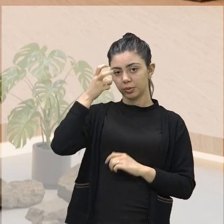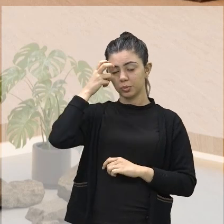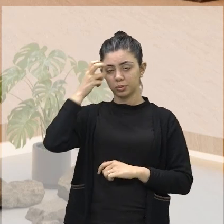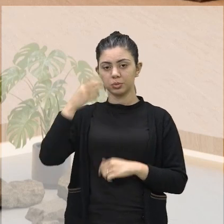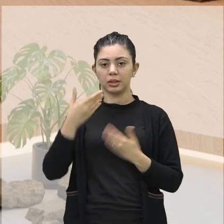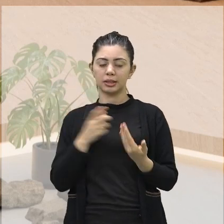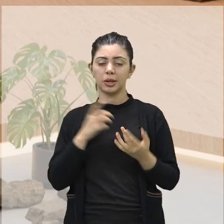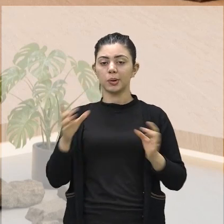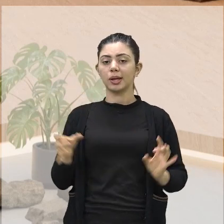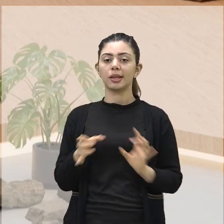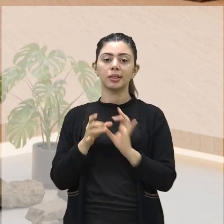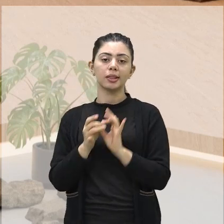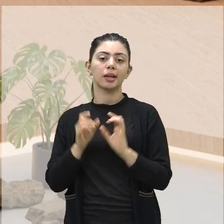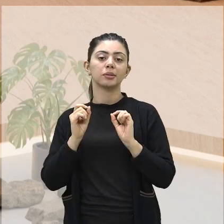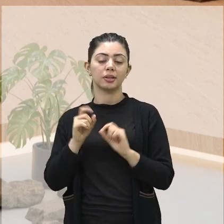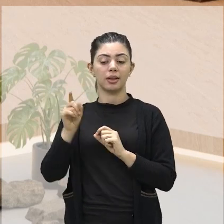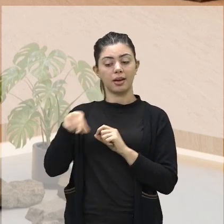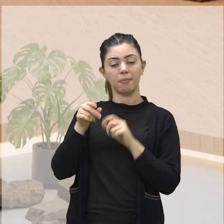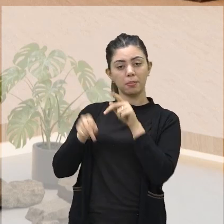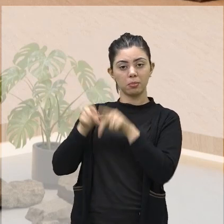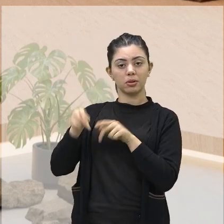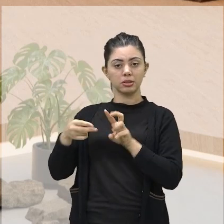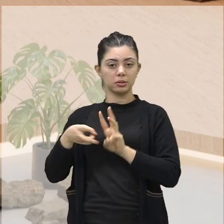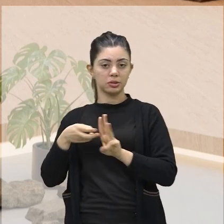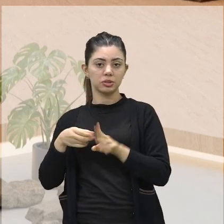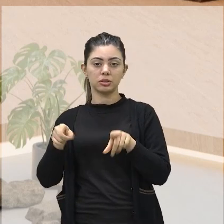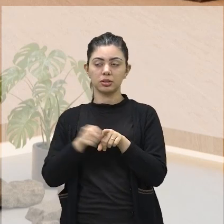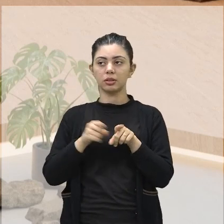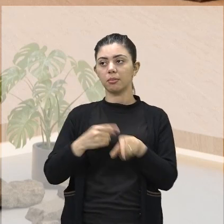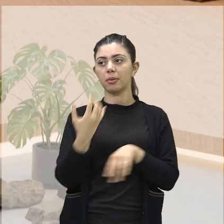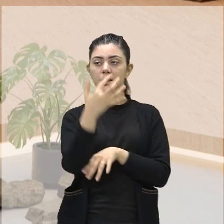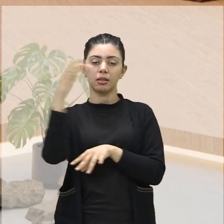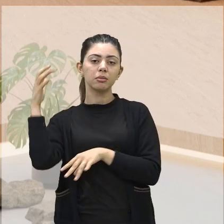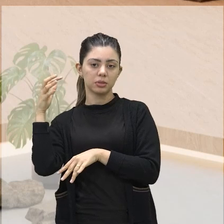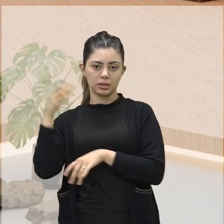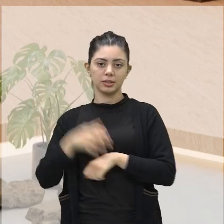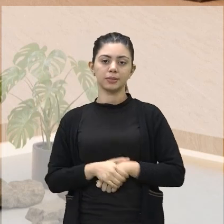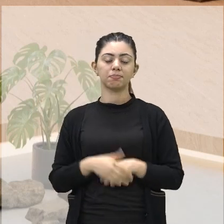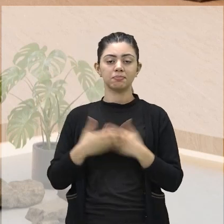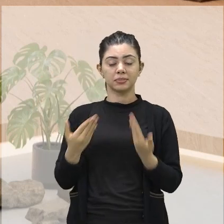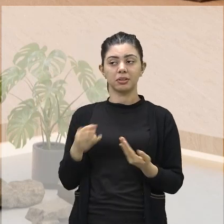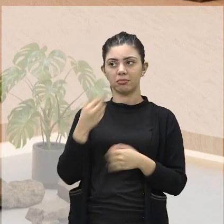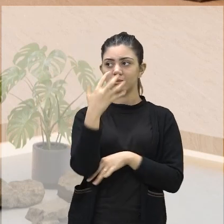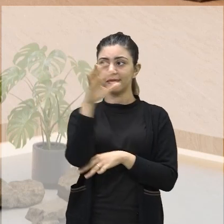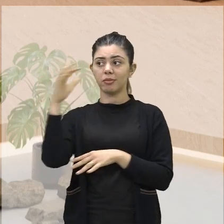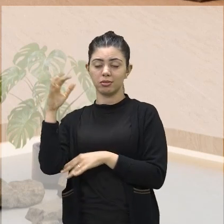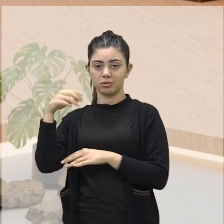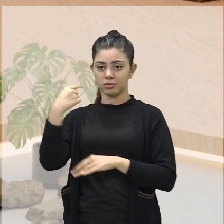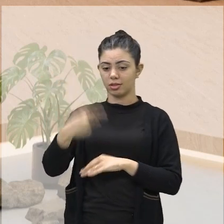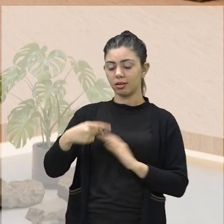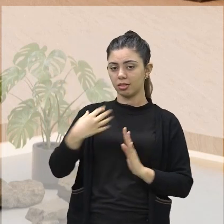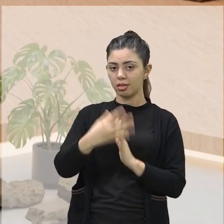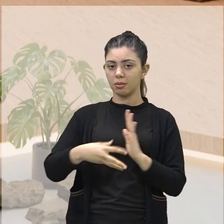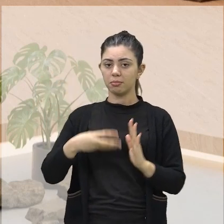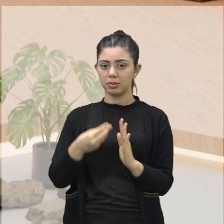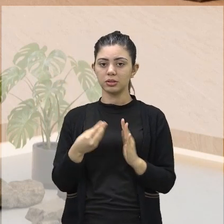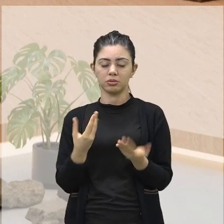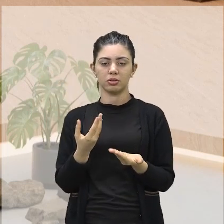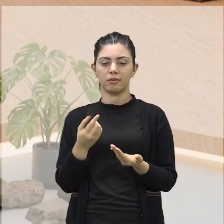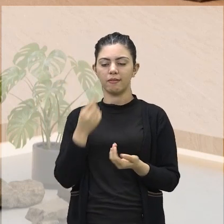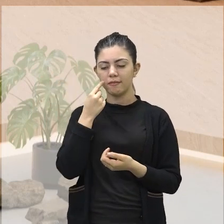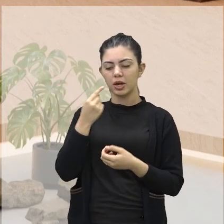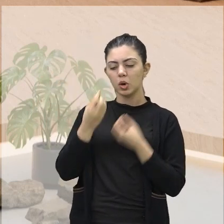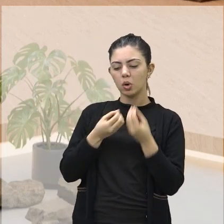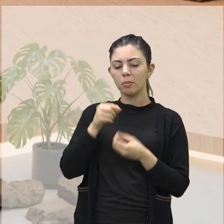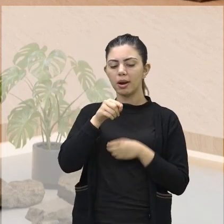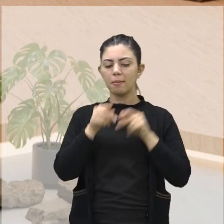a interação entre povos indígenas e a floresta amazônica. A floresta amazônica ela vai ditar as regras de como esses povos